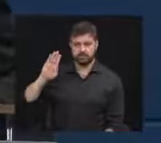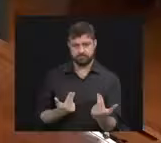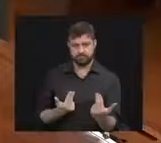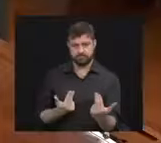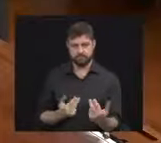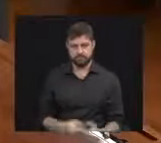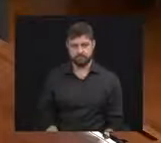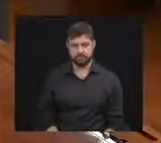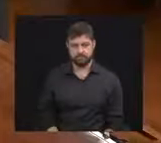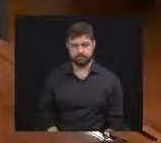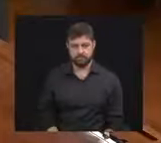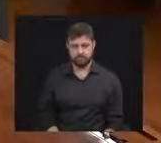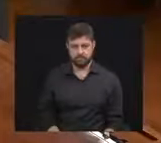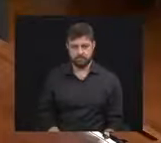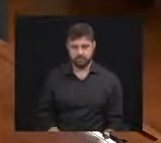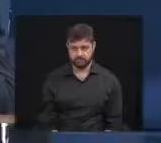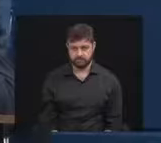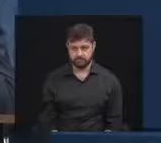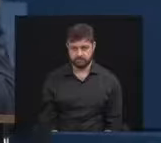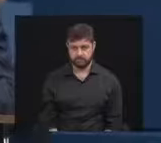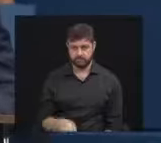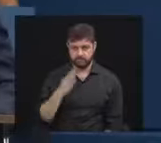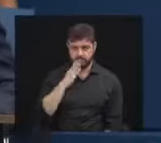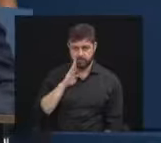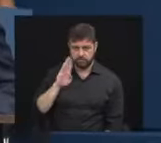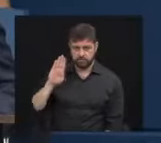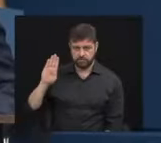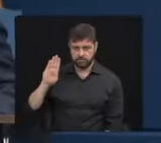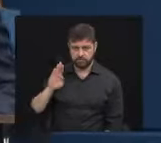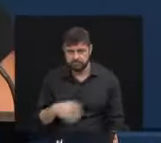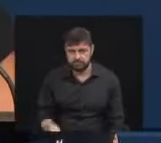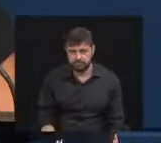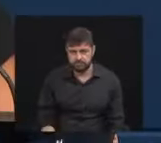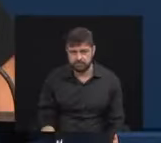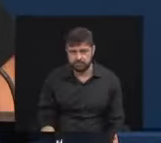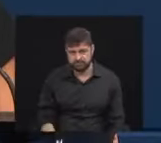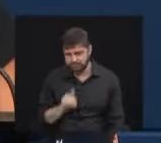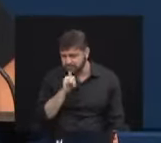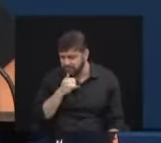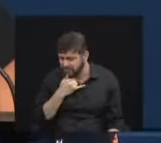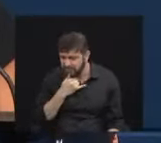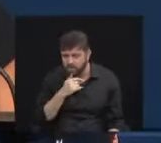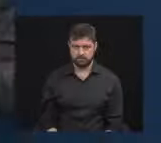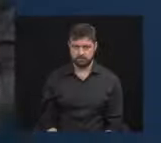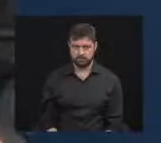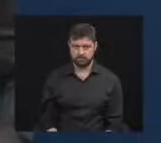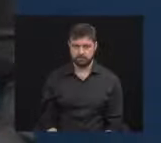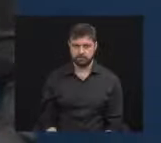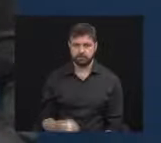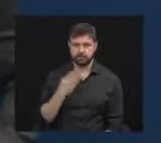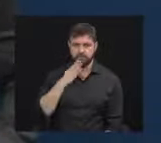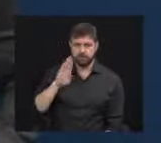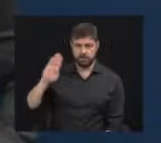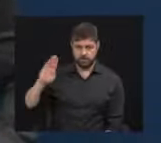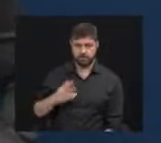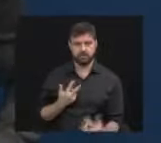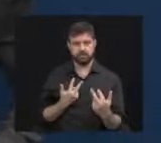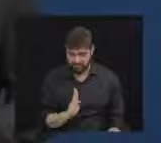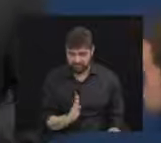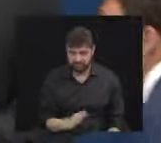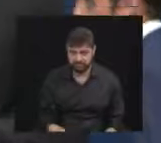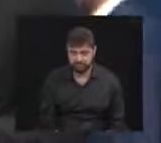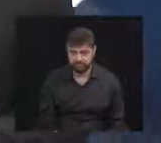PRB, Felipe Marquesi, do PR, Marcelo Silva, do PSD, Mariana Conte, do PSOL, Nelson Ossili, do